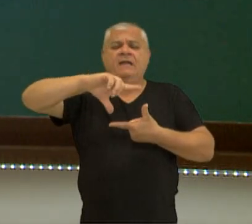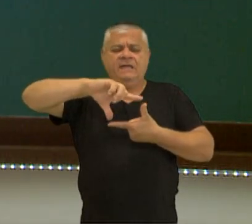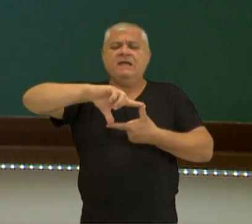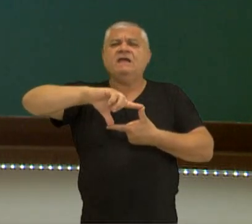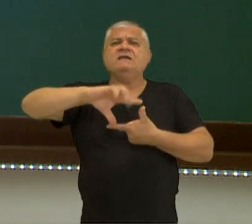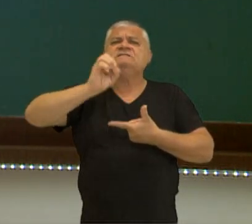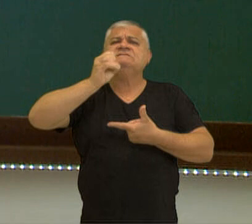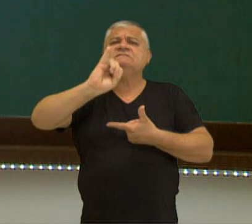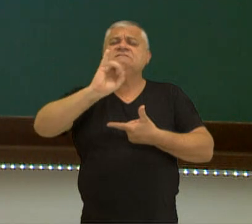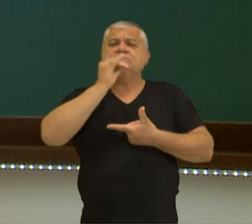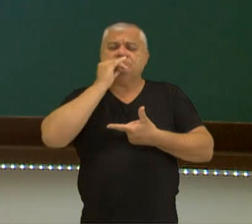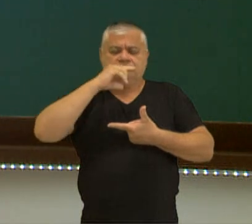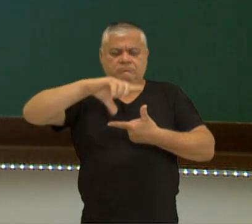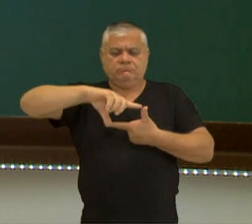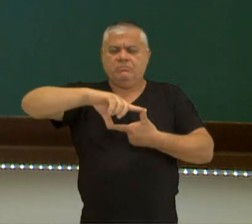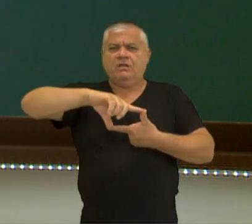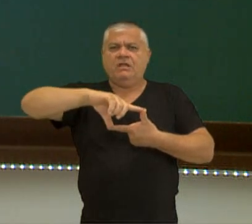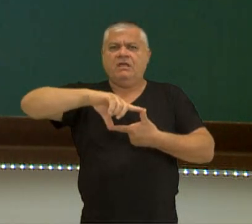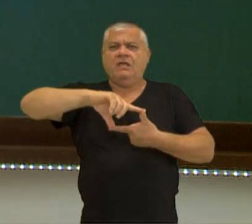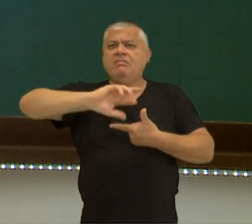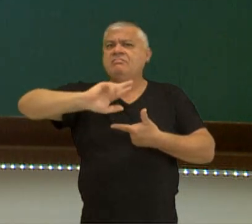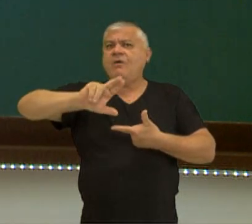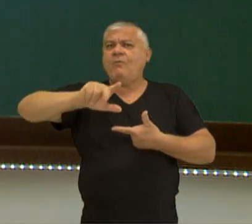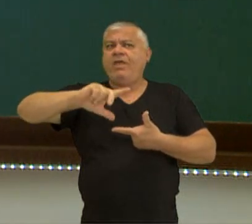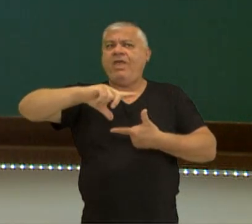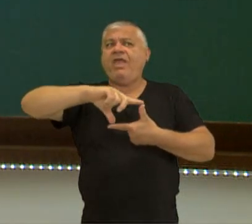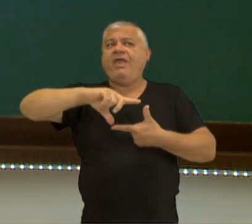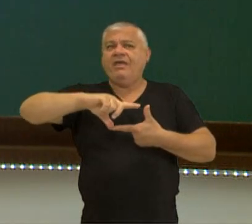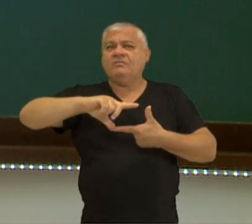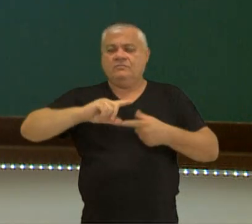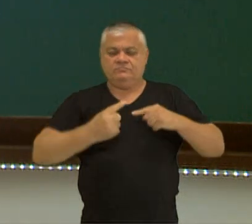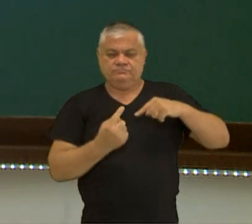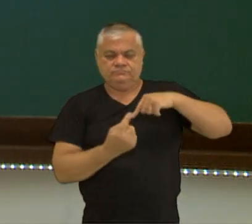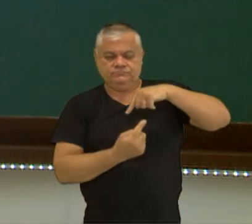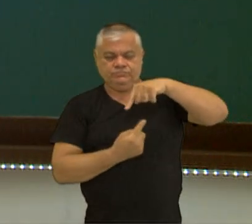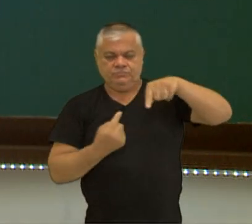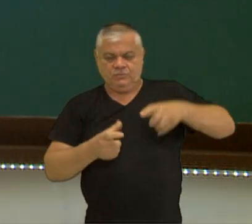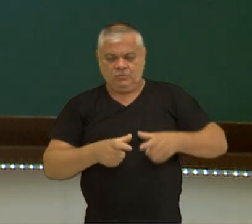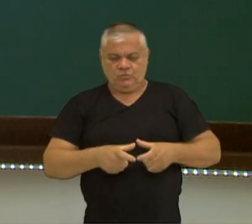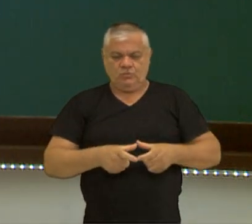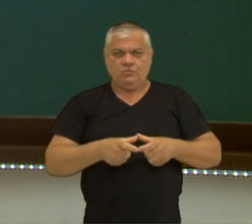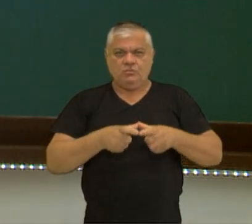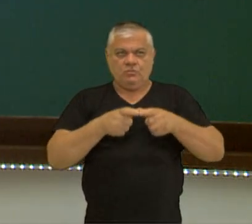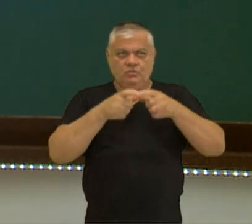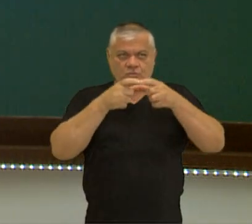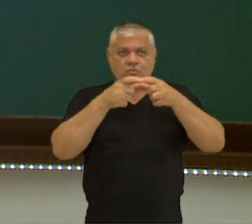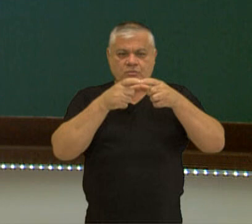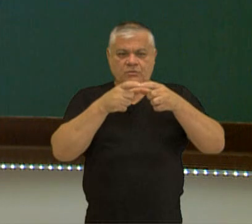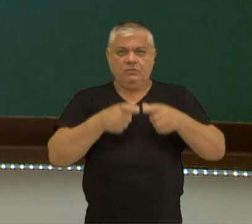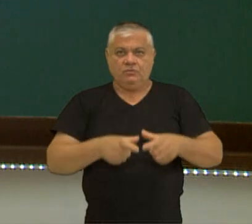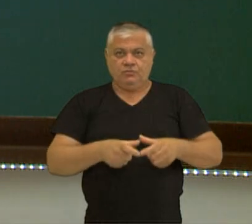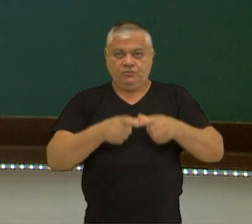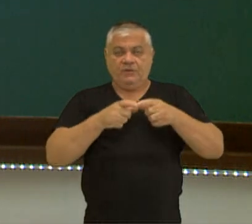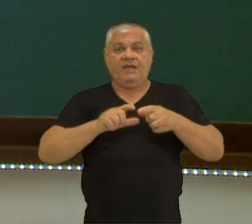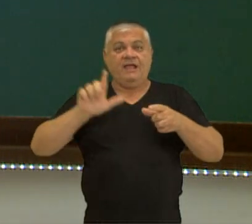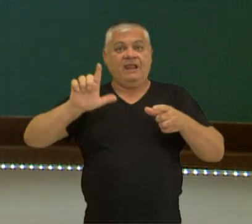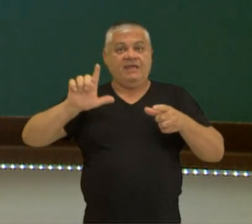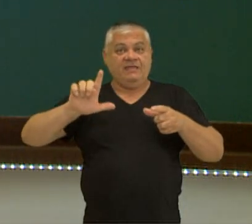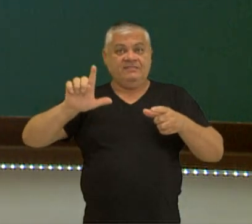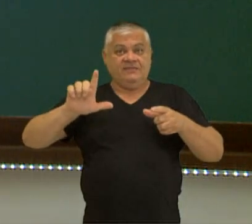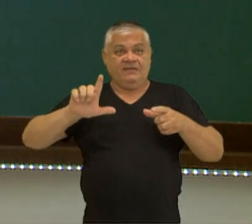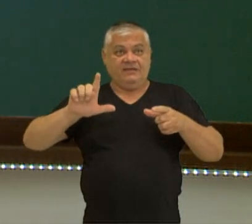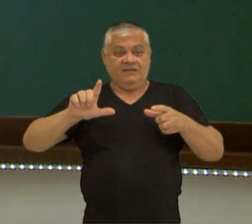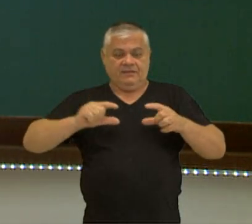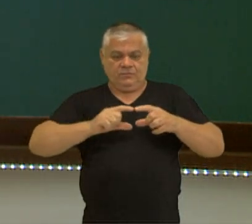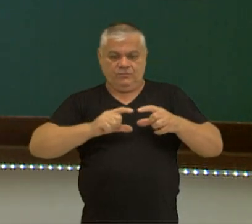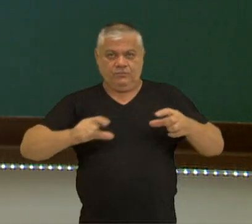o nosso cilindro não for reto? Então aqui nós temos o caso do cilindro reto, a área lateral vai ser um retângulo e a